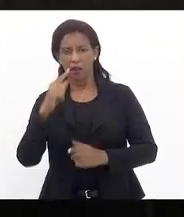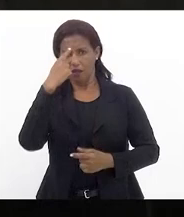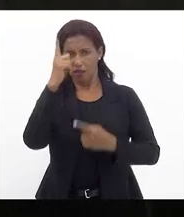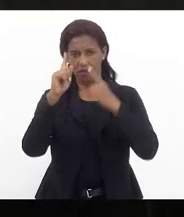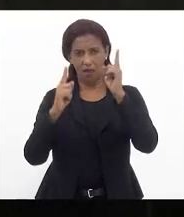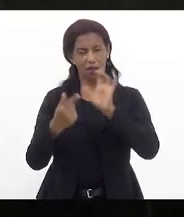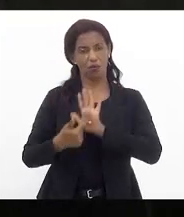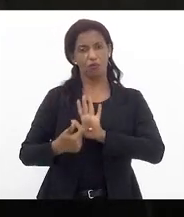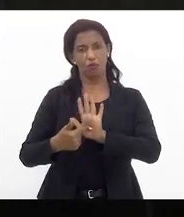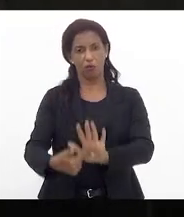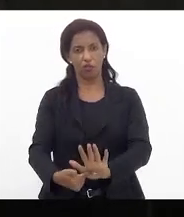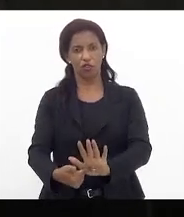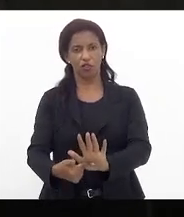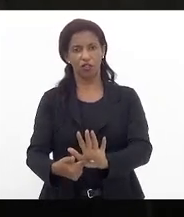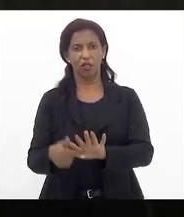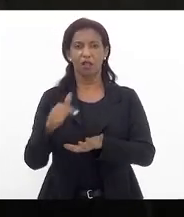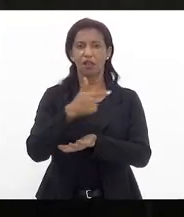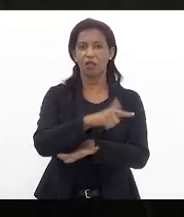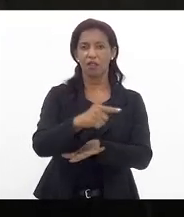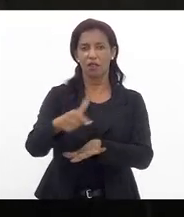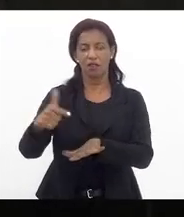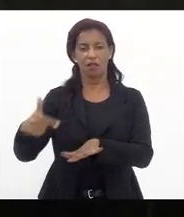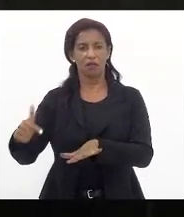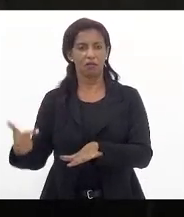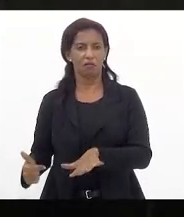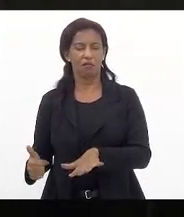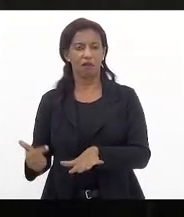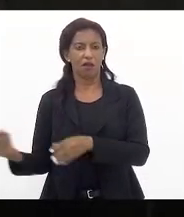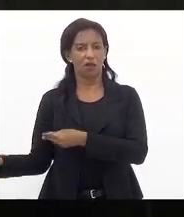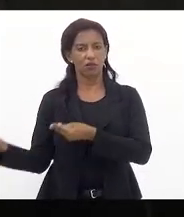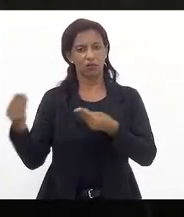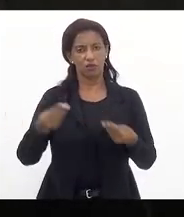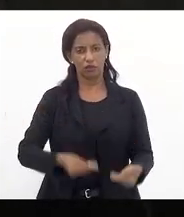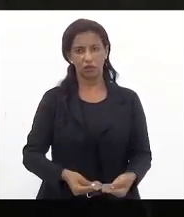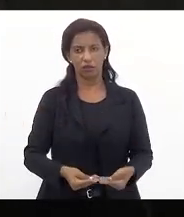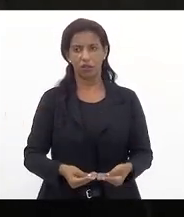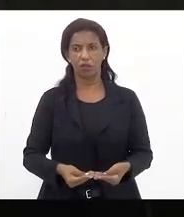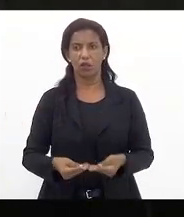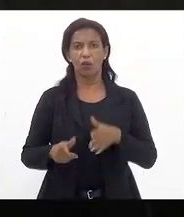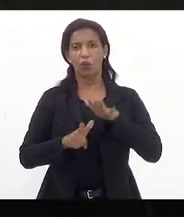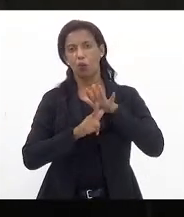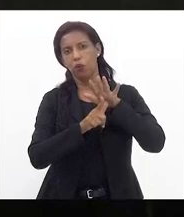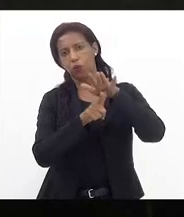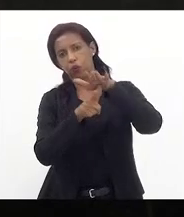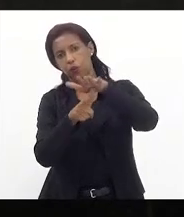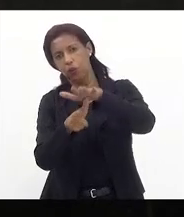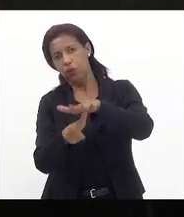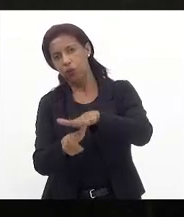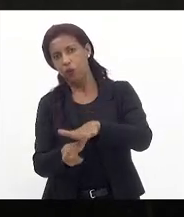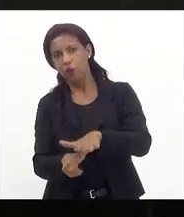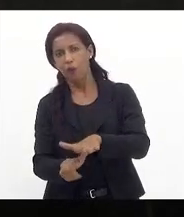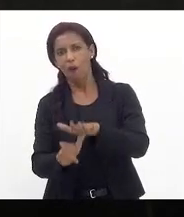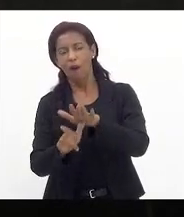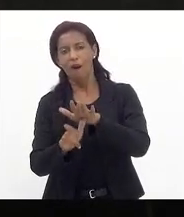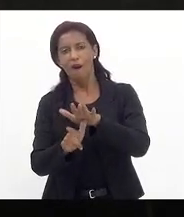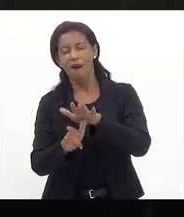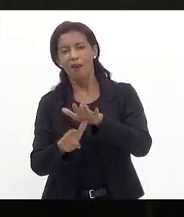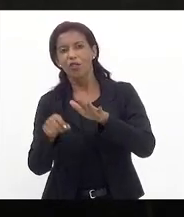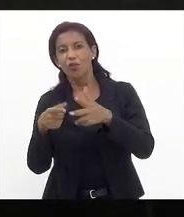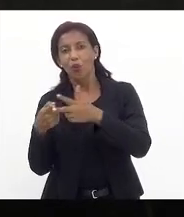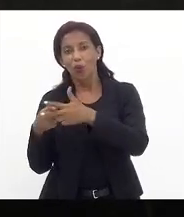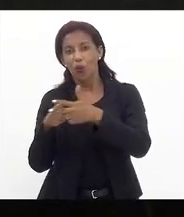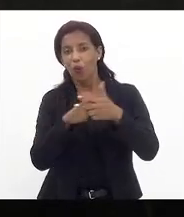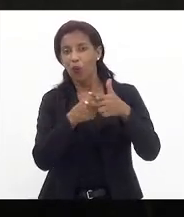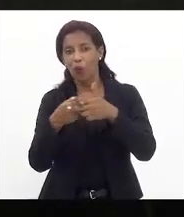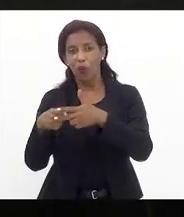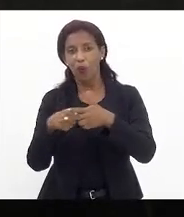foram apresentadas, entre outras, a de trazer um helicóptero que custava a manutenção